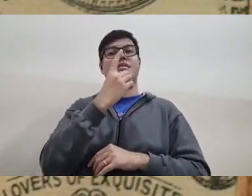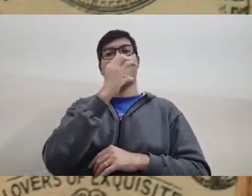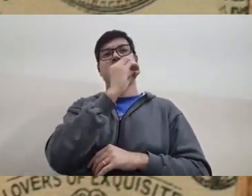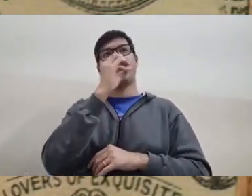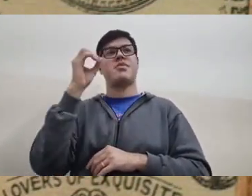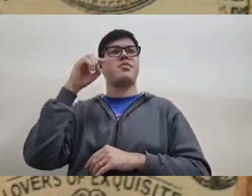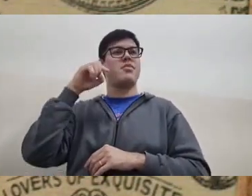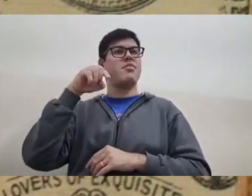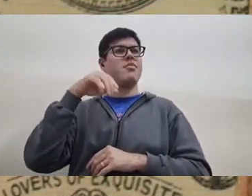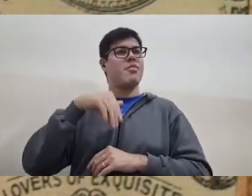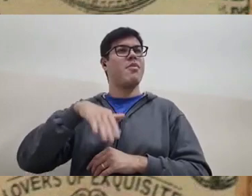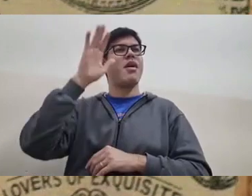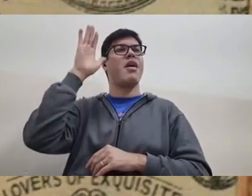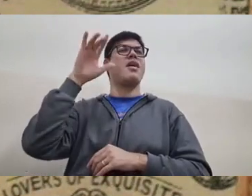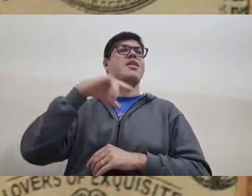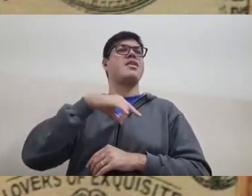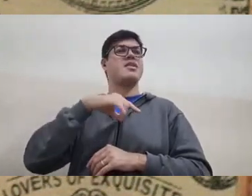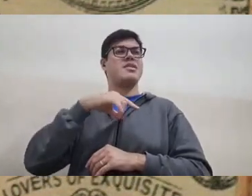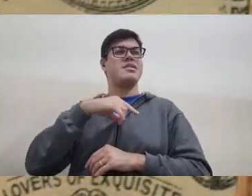mil associações